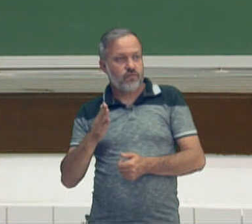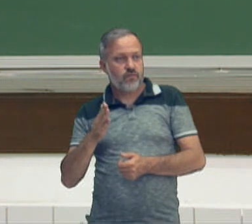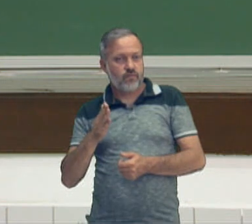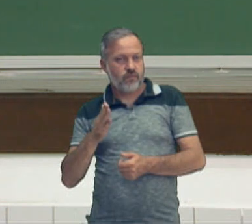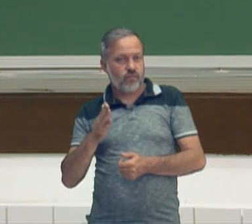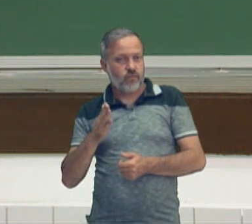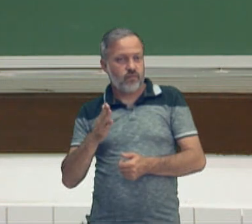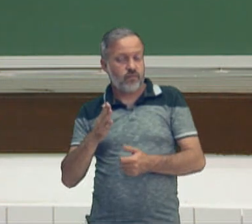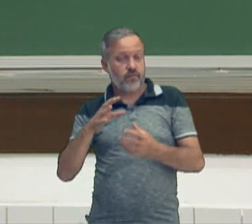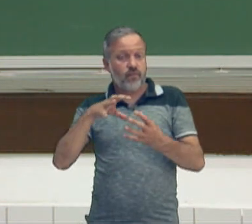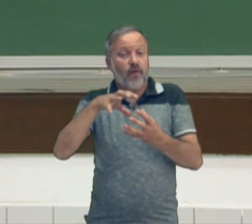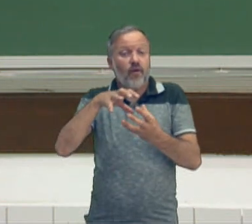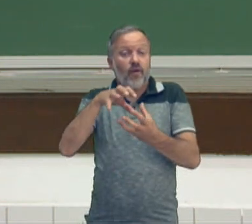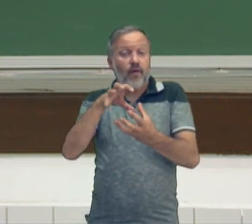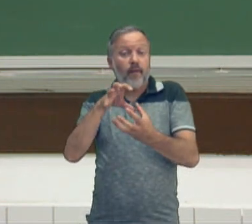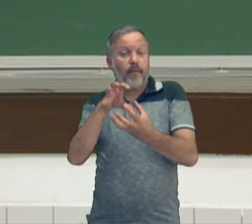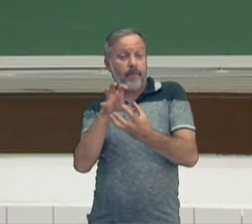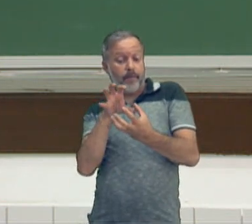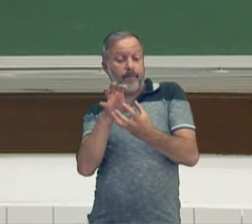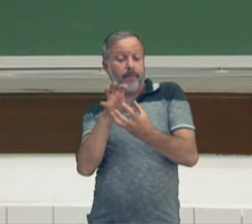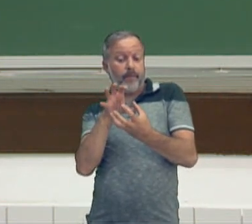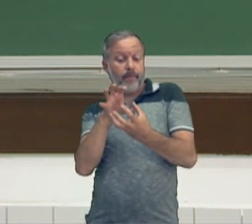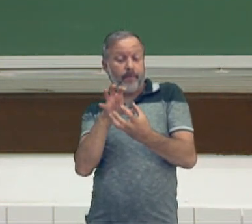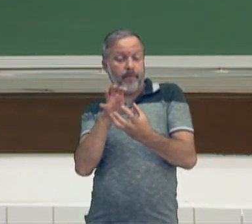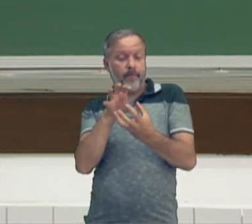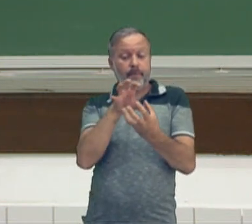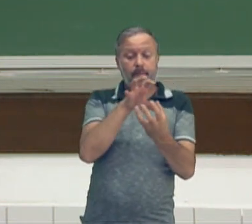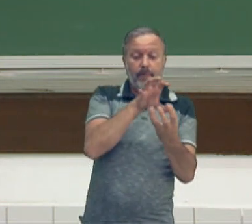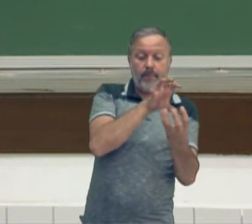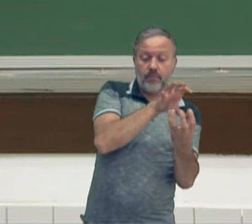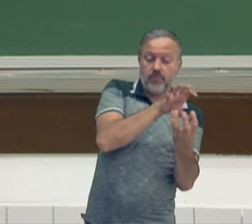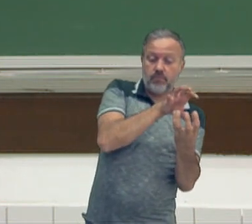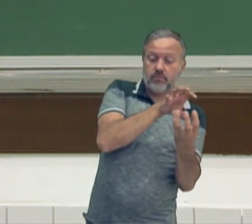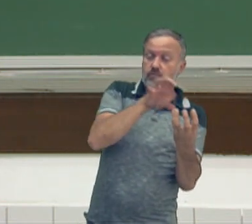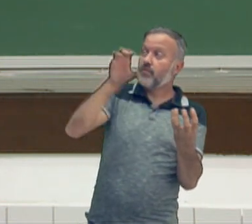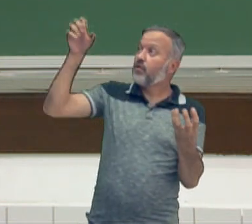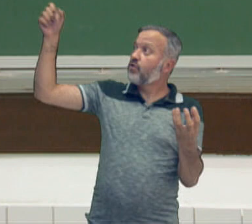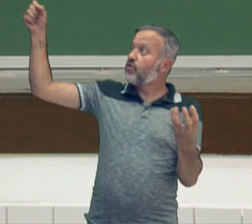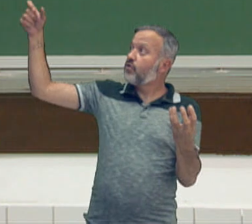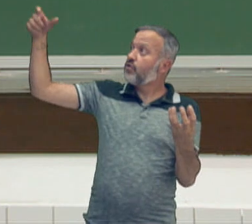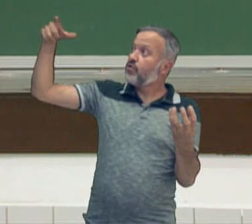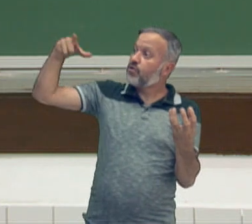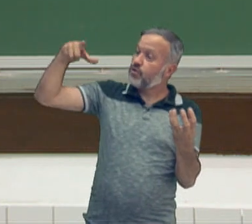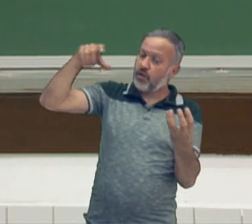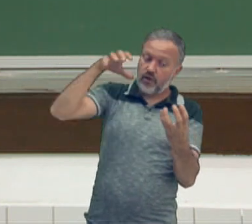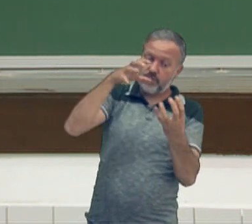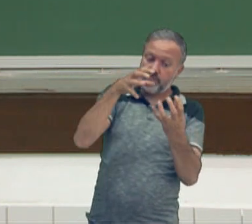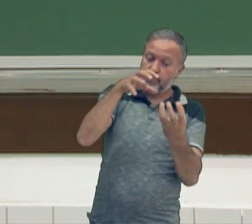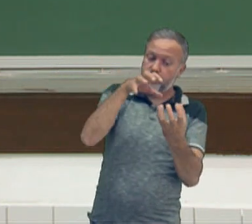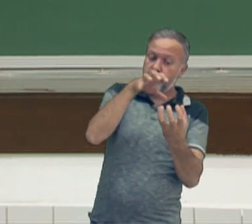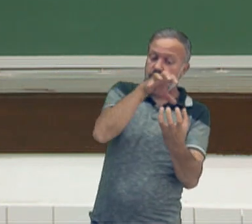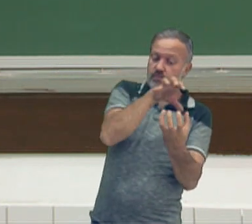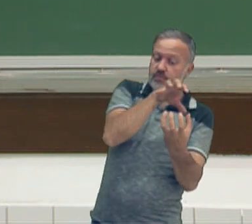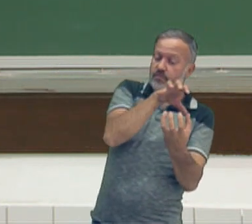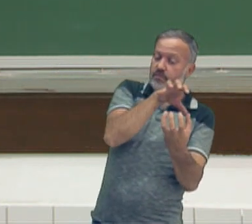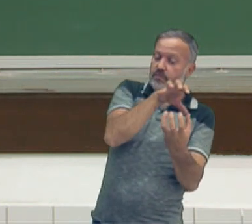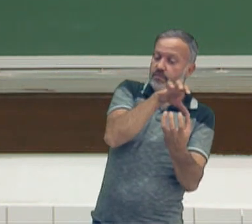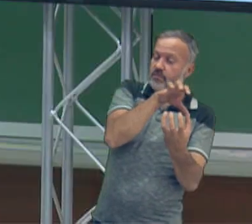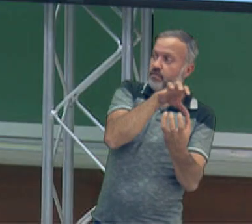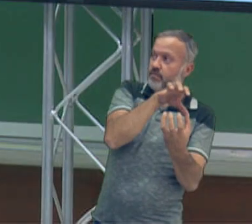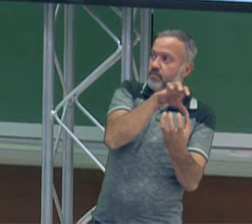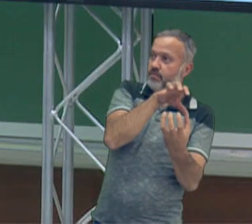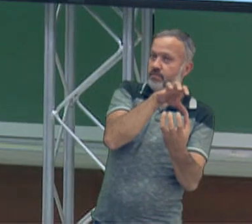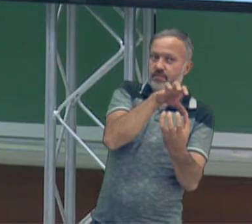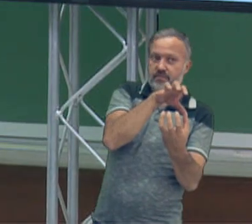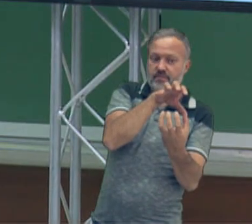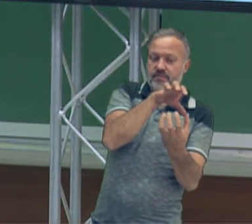33 segundos de inclinação que a Terra tem em relação ao plano da órbita que ela executa ao redor do Sol no seu movimento